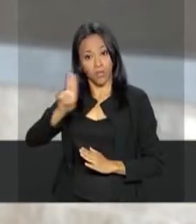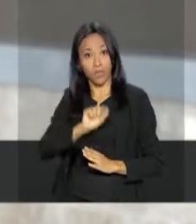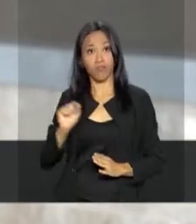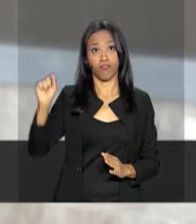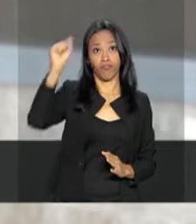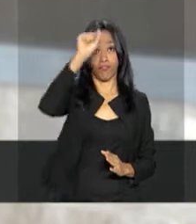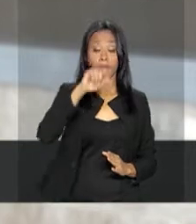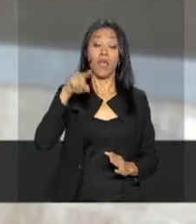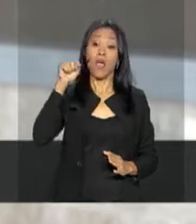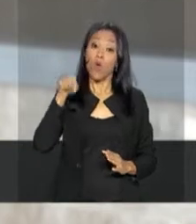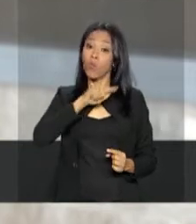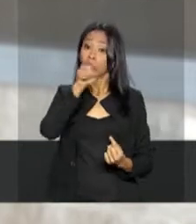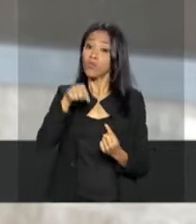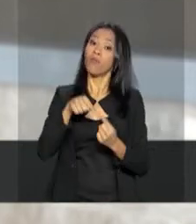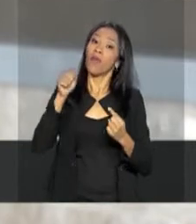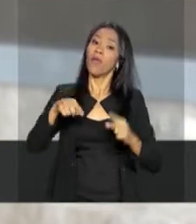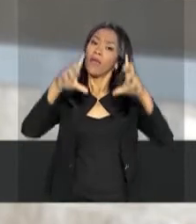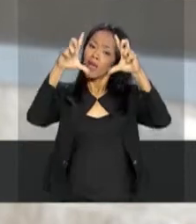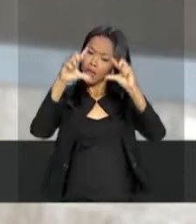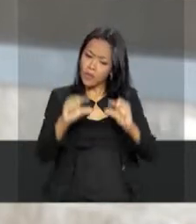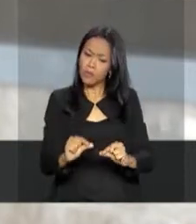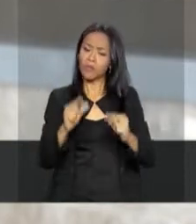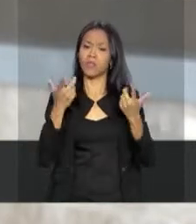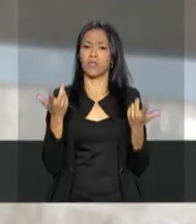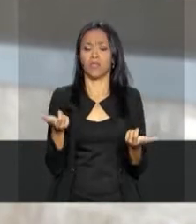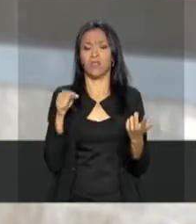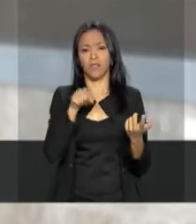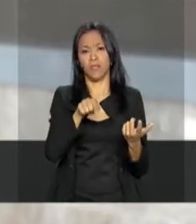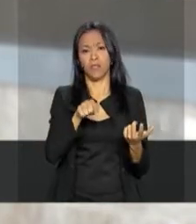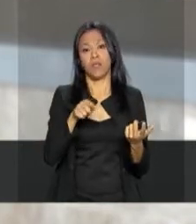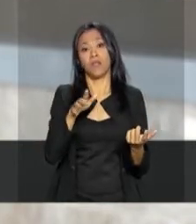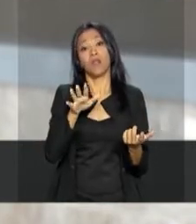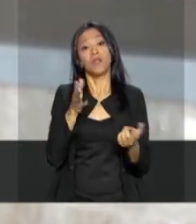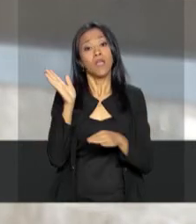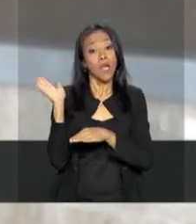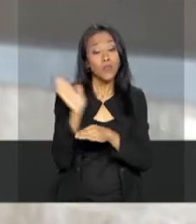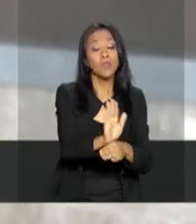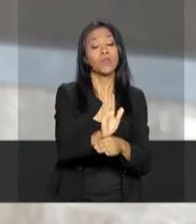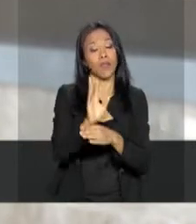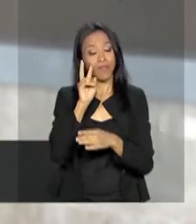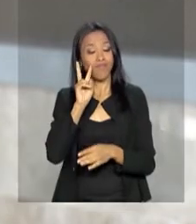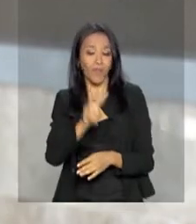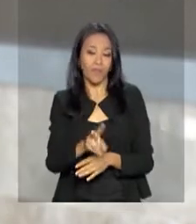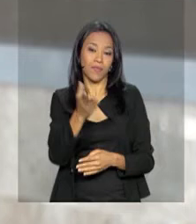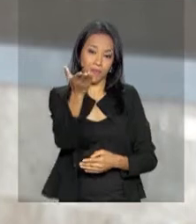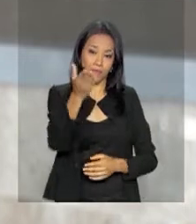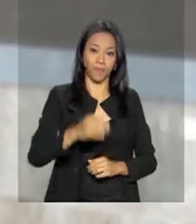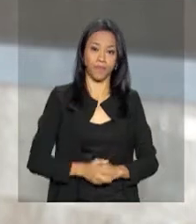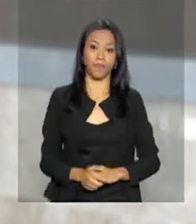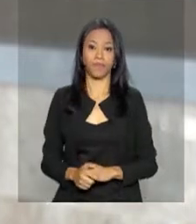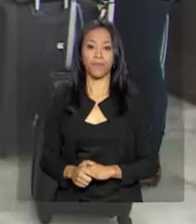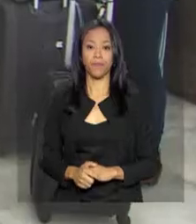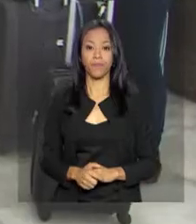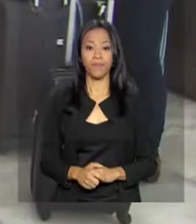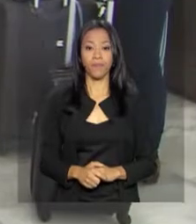gerado com a chegada dos migrantes nos serviços de saúde de roraima vamos ver na reportagem